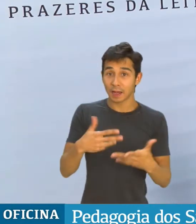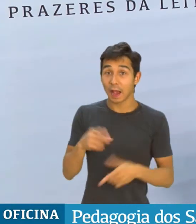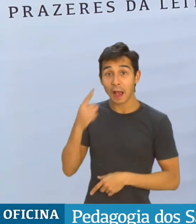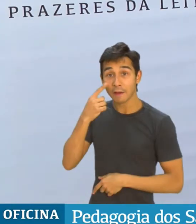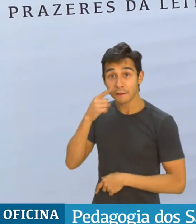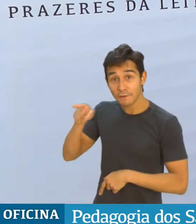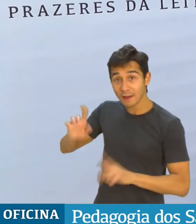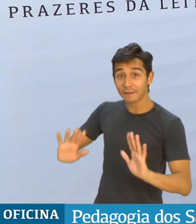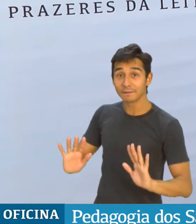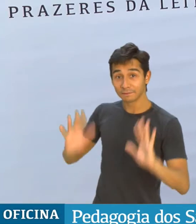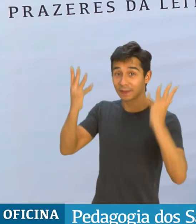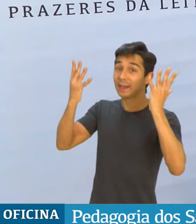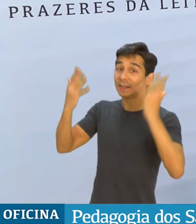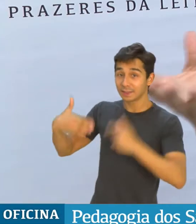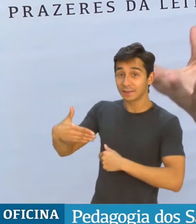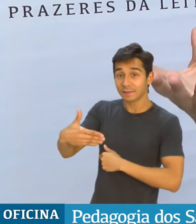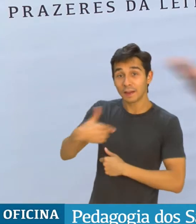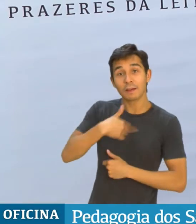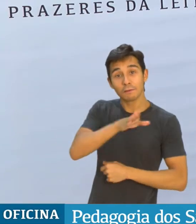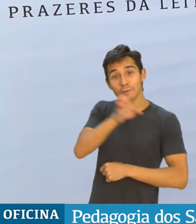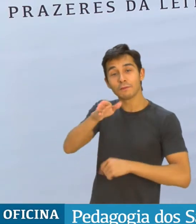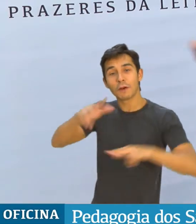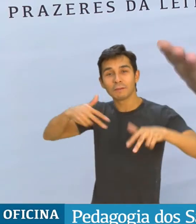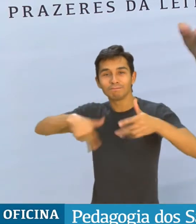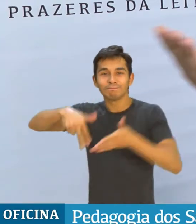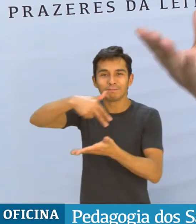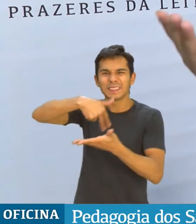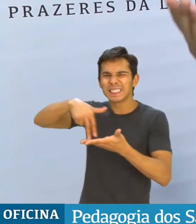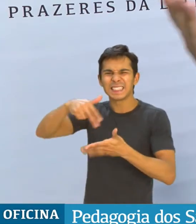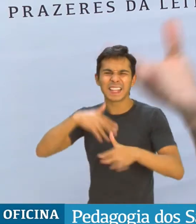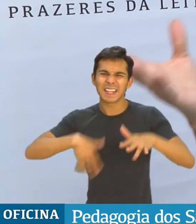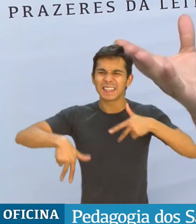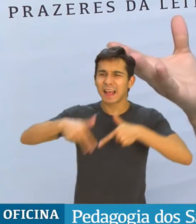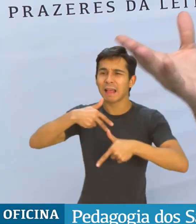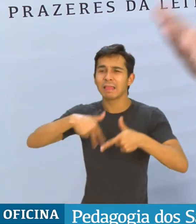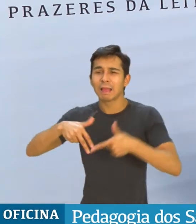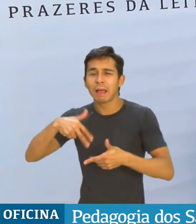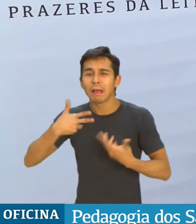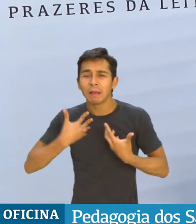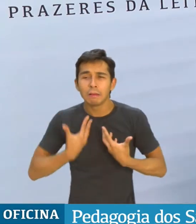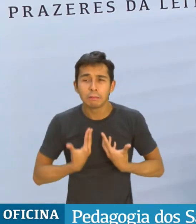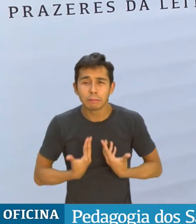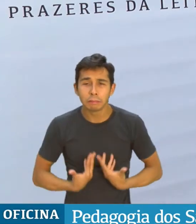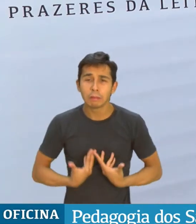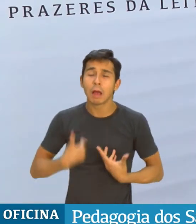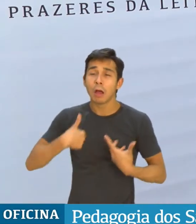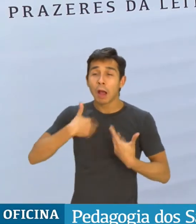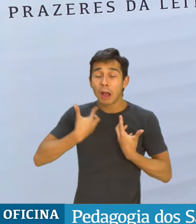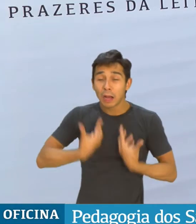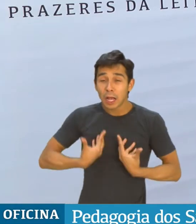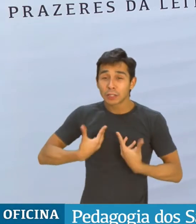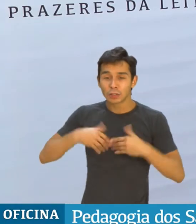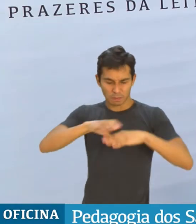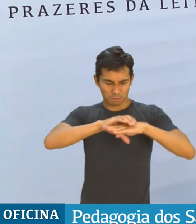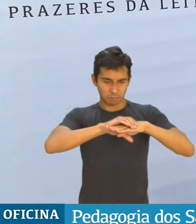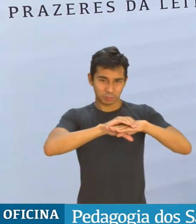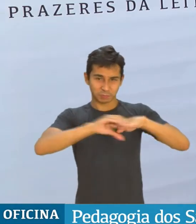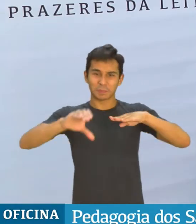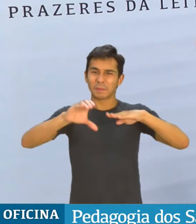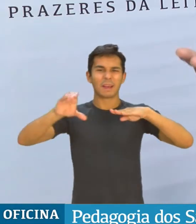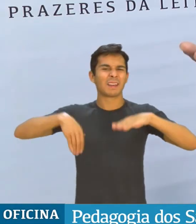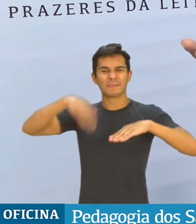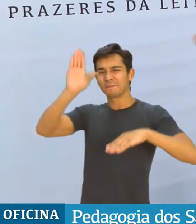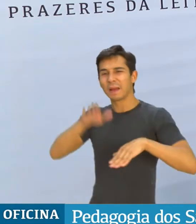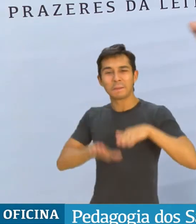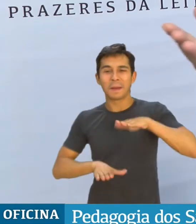festa que eu vou dançar até o sapato pedir para parar. Aí eu paro, tiro o sapato